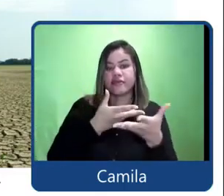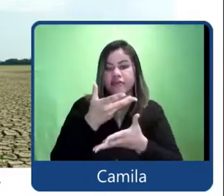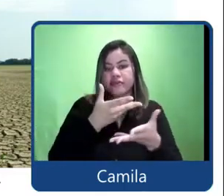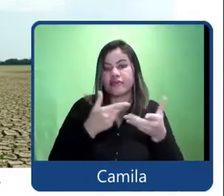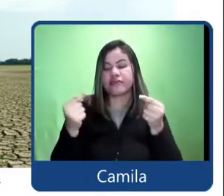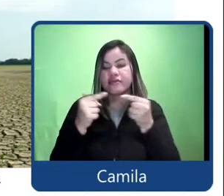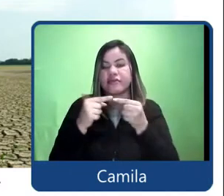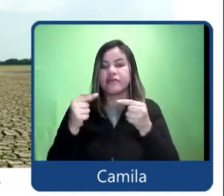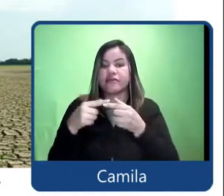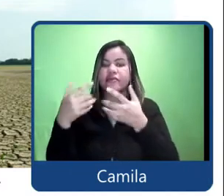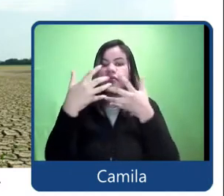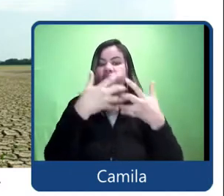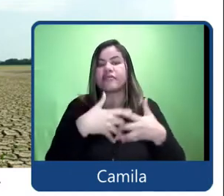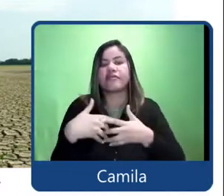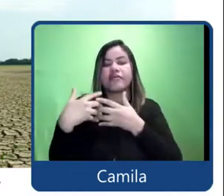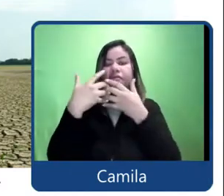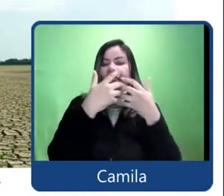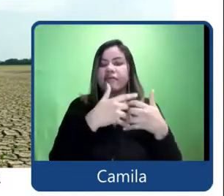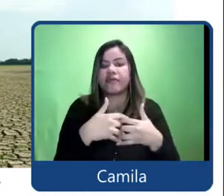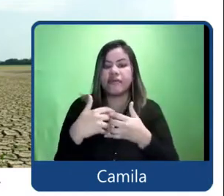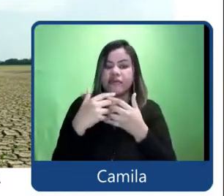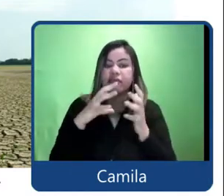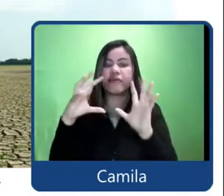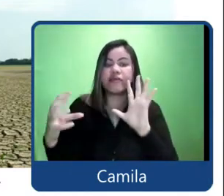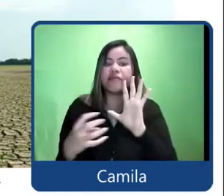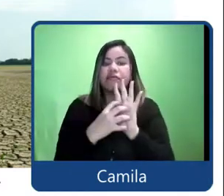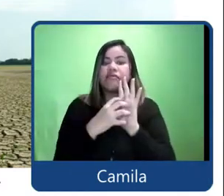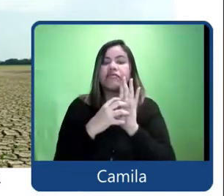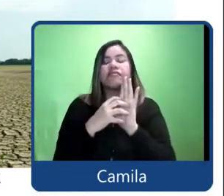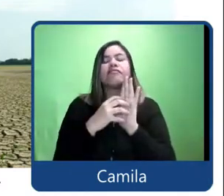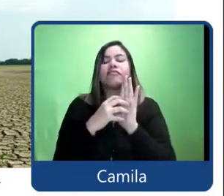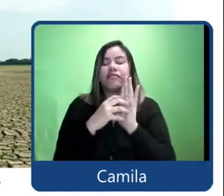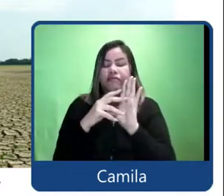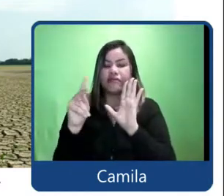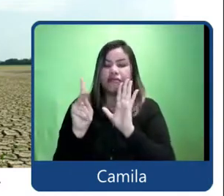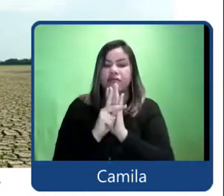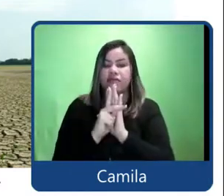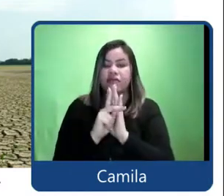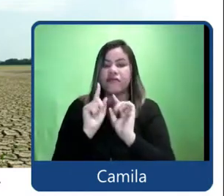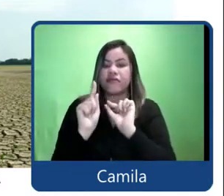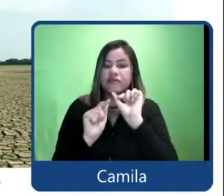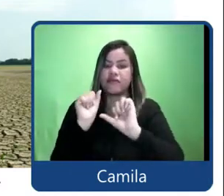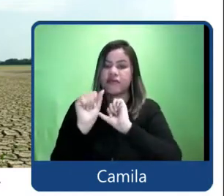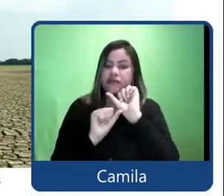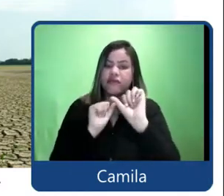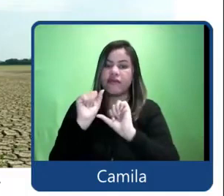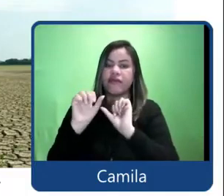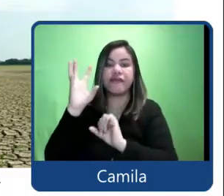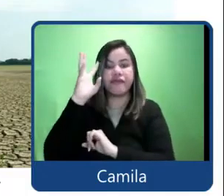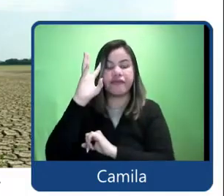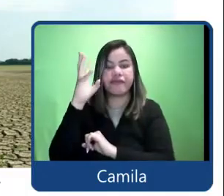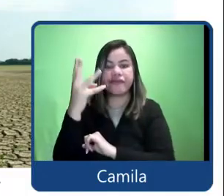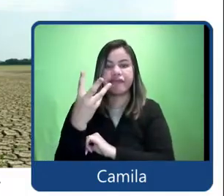dos sistemas, o impacto das mudanças climáticas